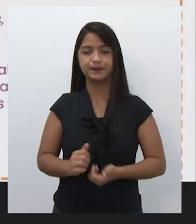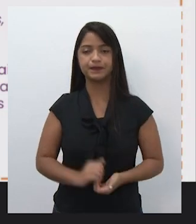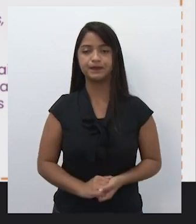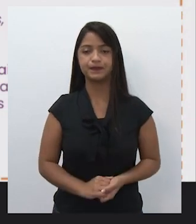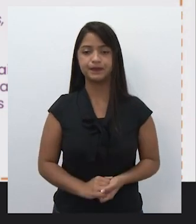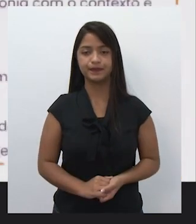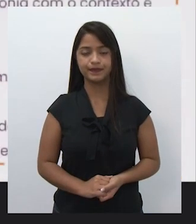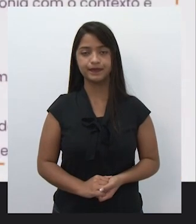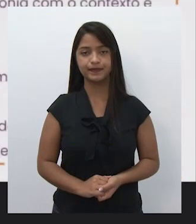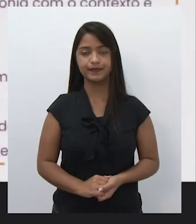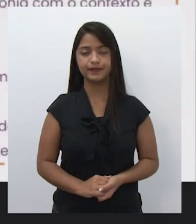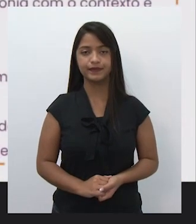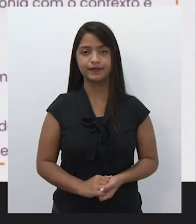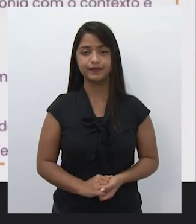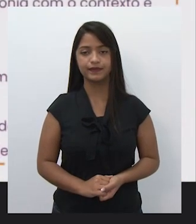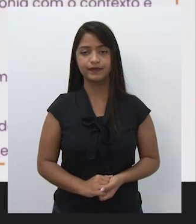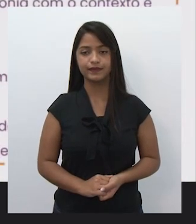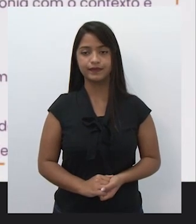Pri.